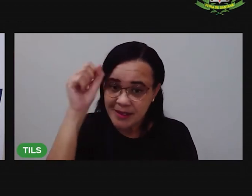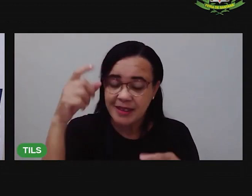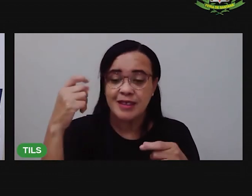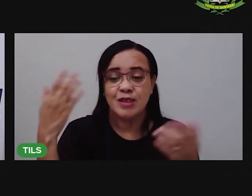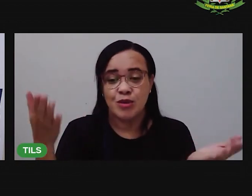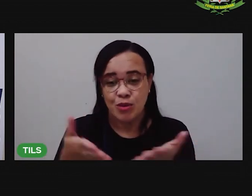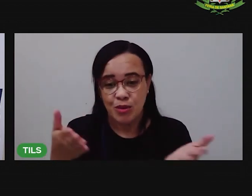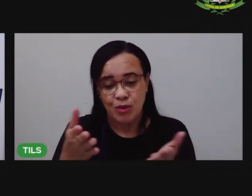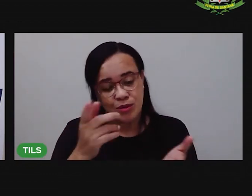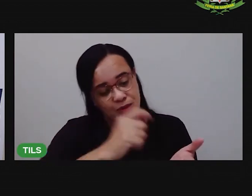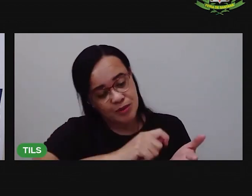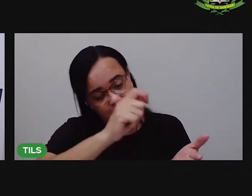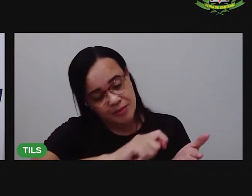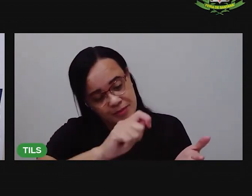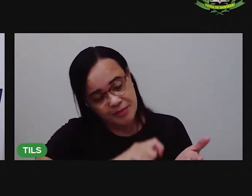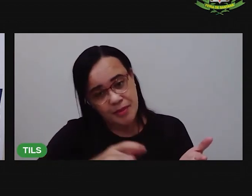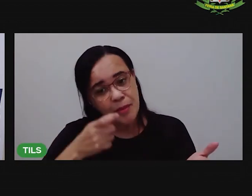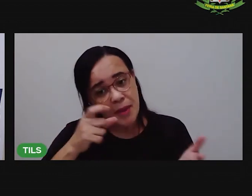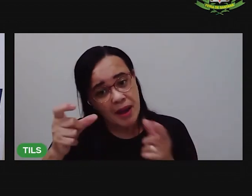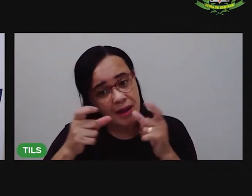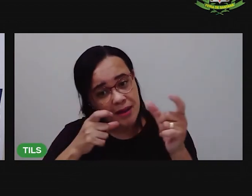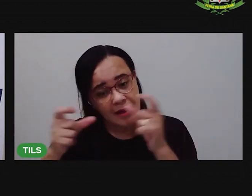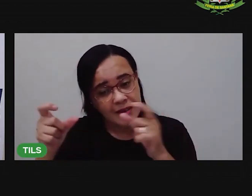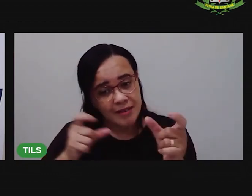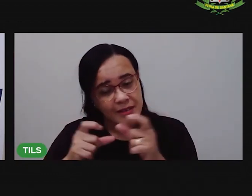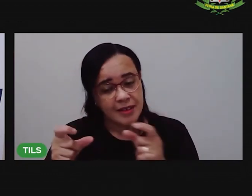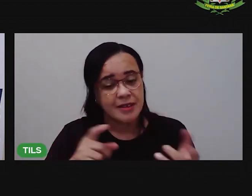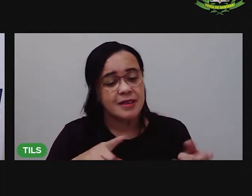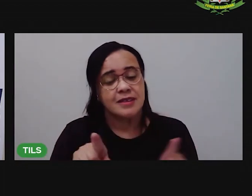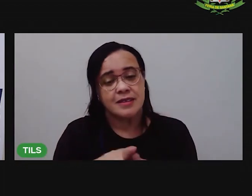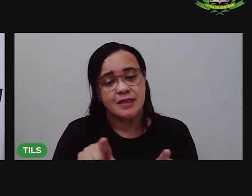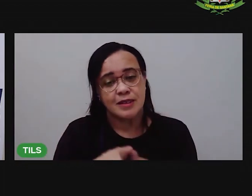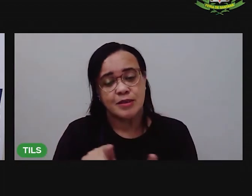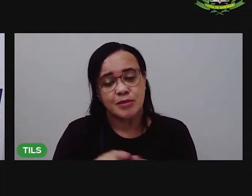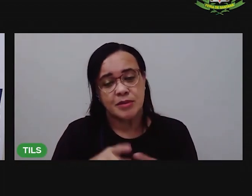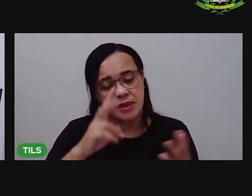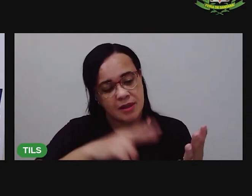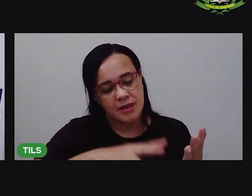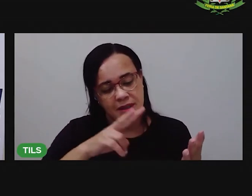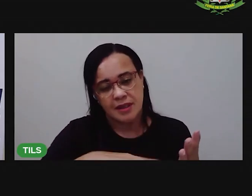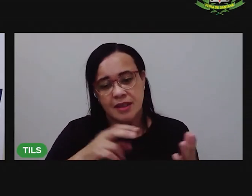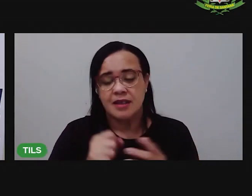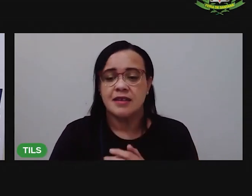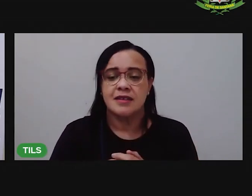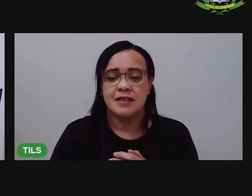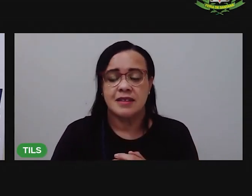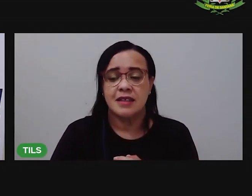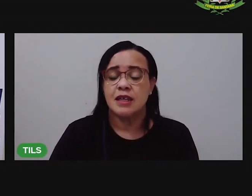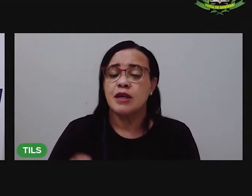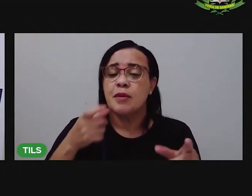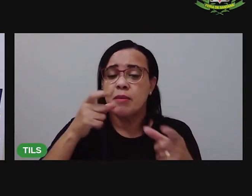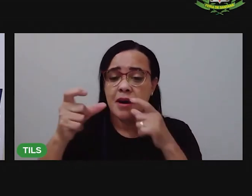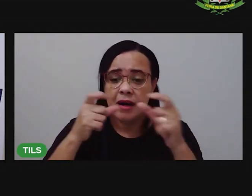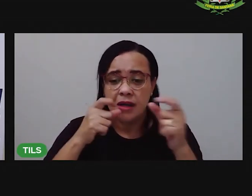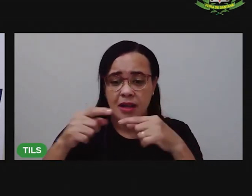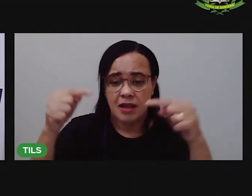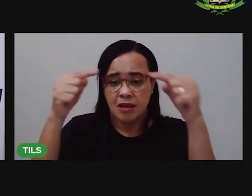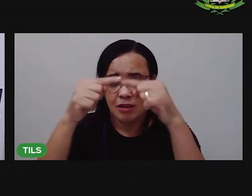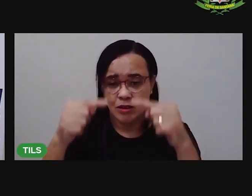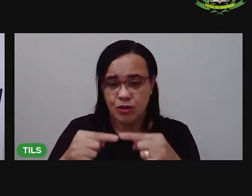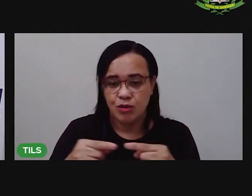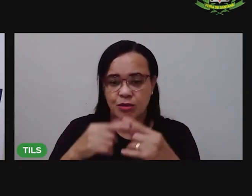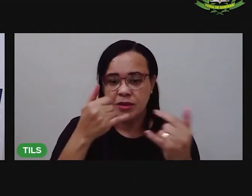algumas palavras e a escrever palavras que rimam com essas